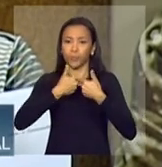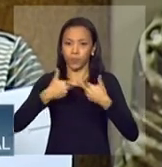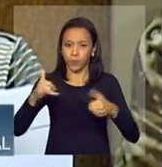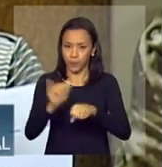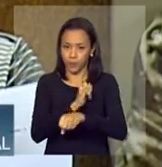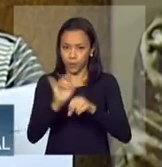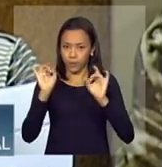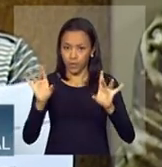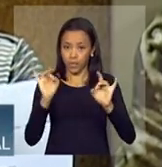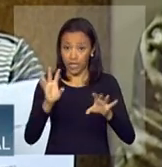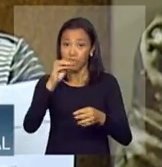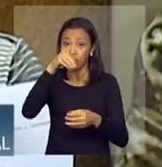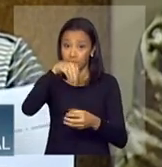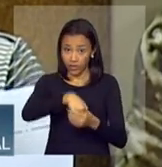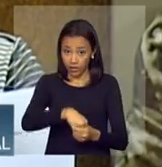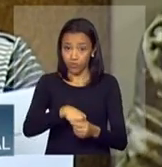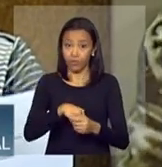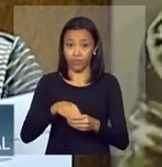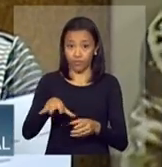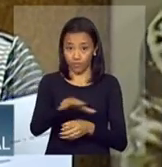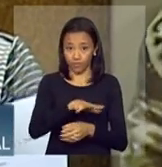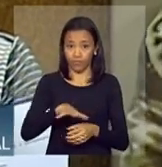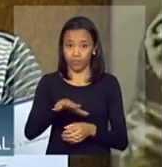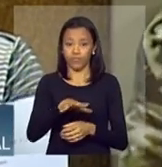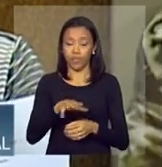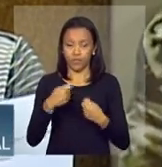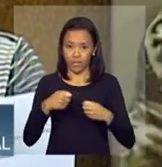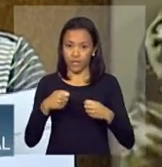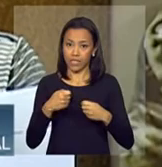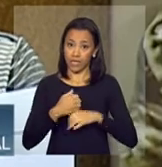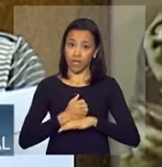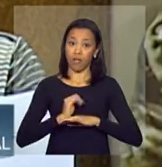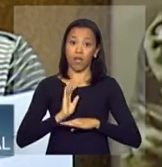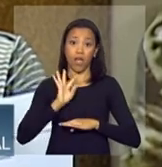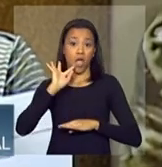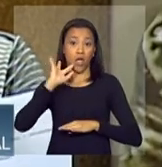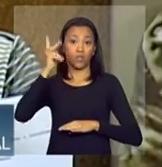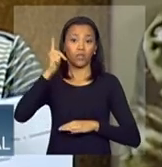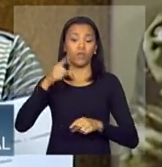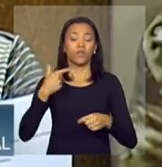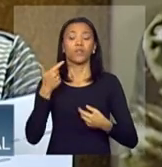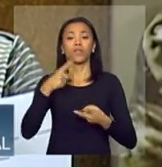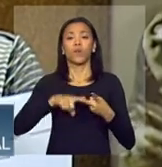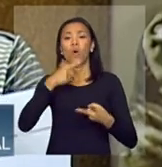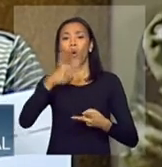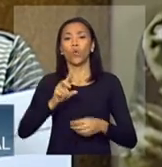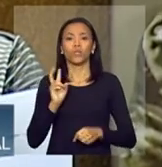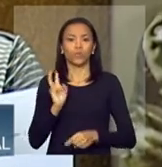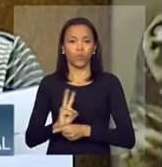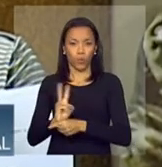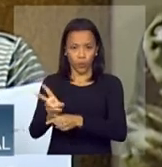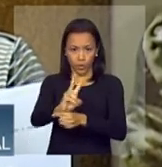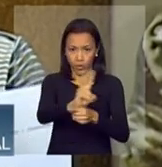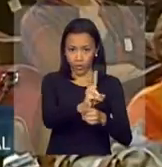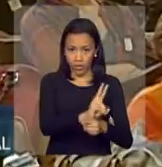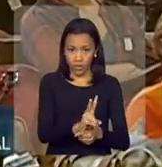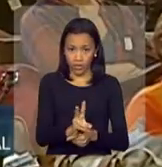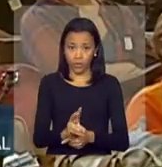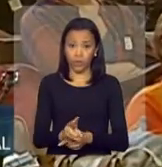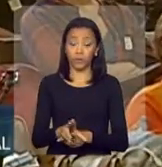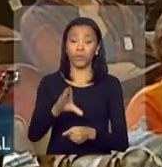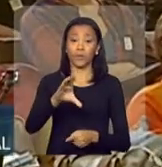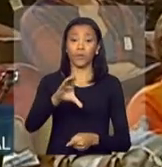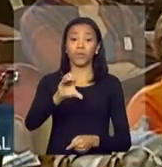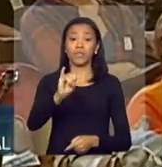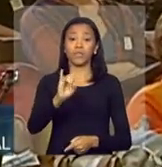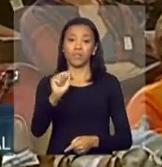que possam ser acionadas. Em relação ao monitoramento da gestão do SISAM e da